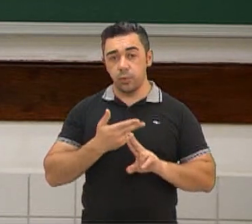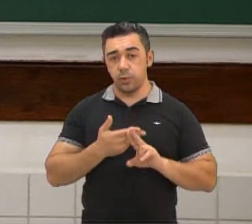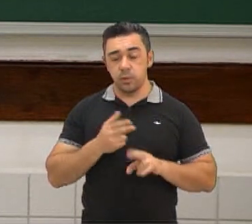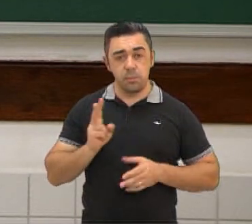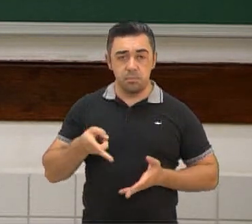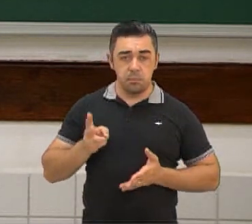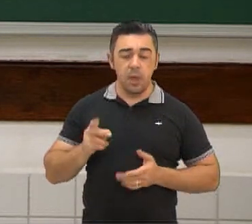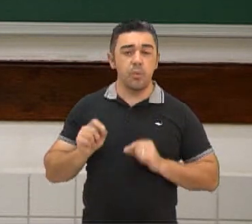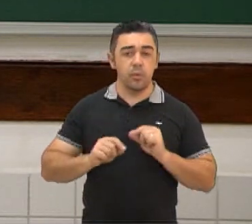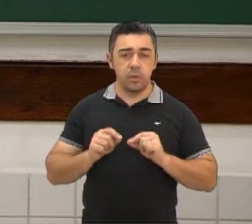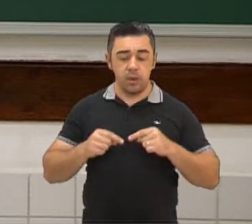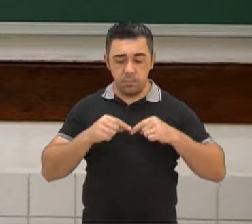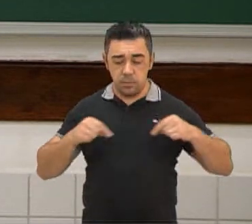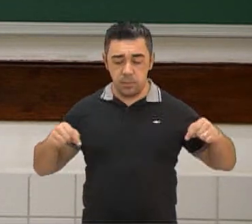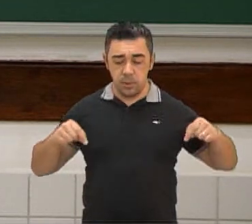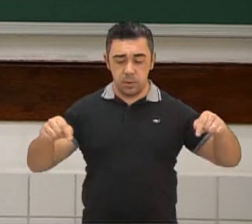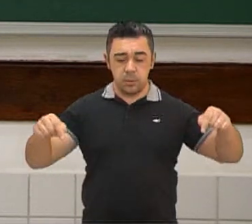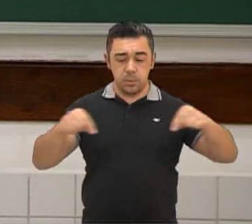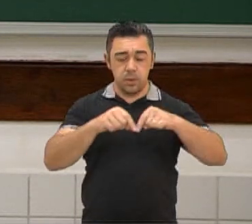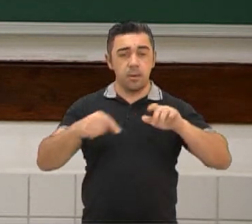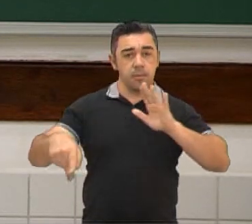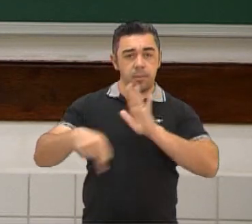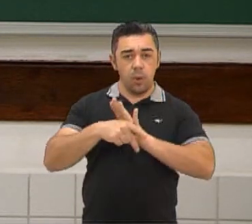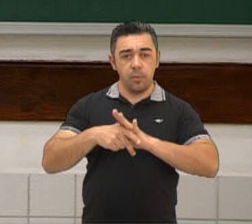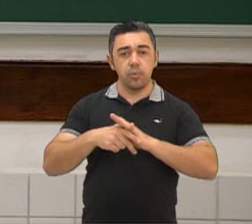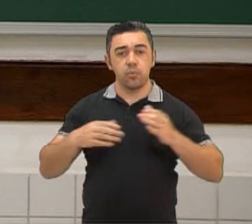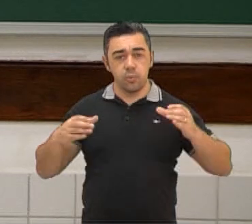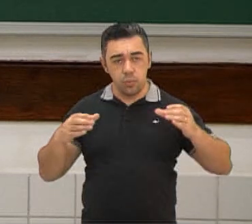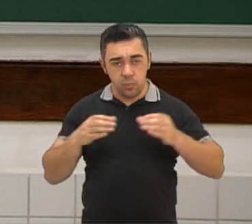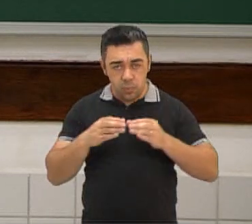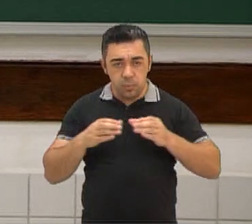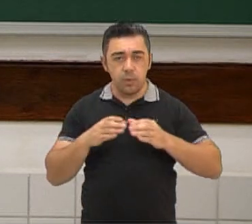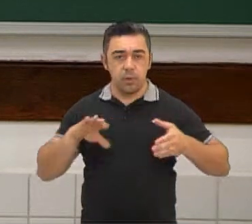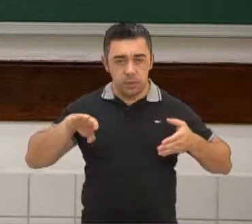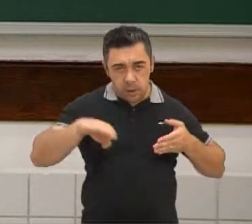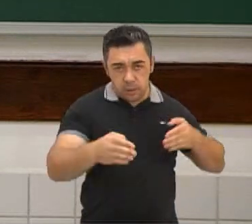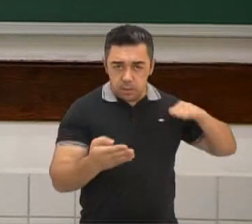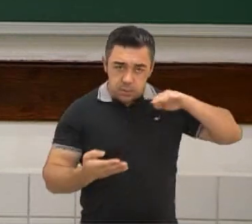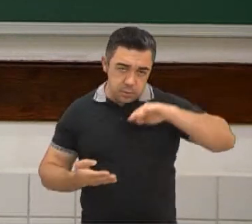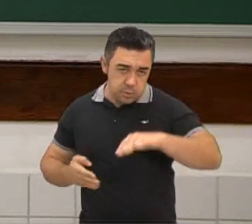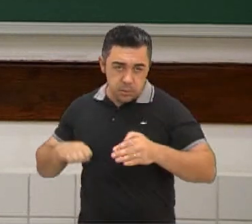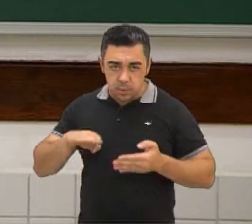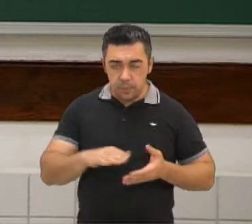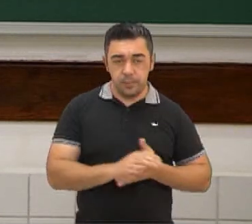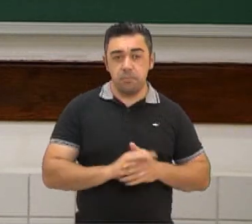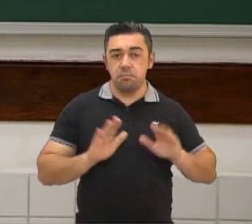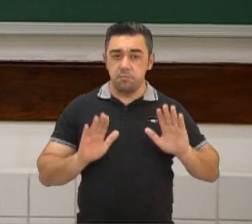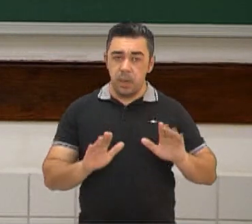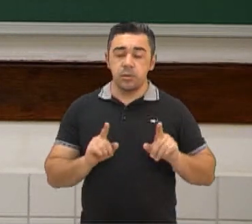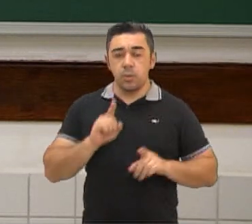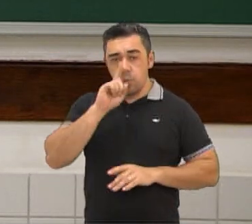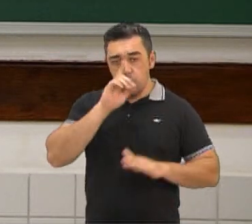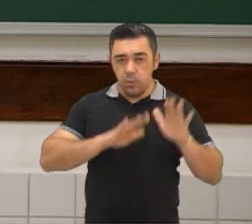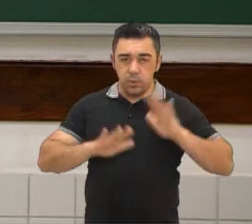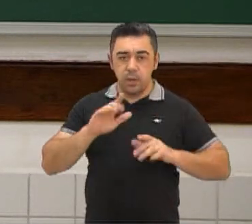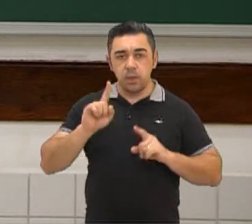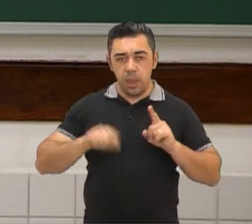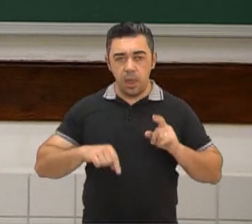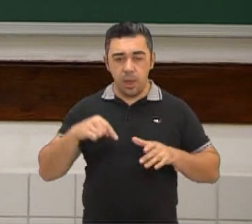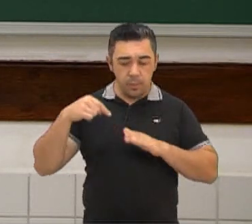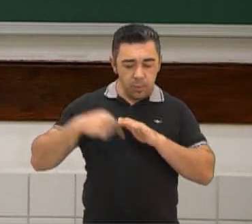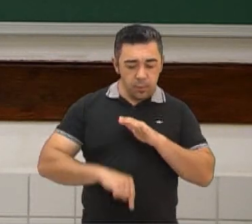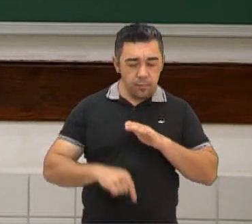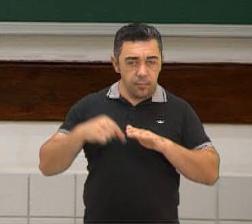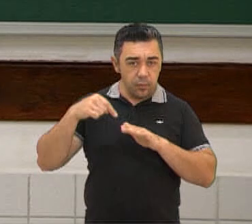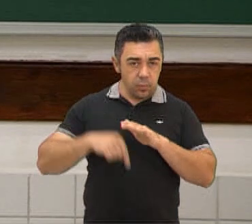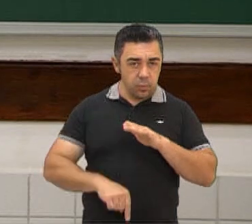mesma piscina da competição de natação, tá? A única coisa que tem que cuidar é essa profundidade